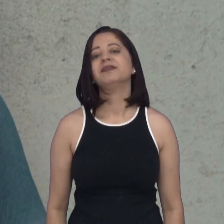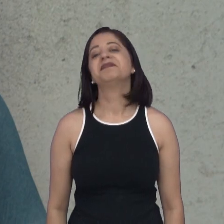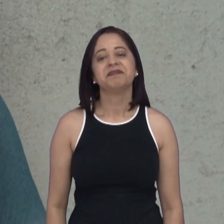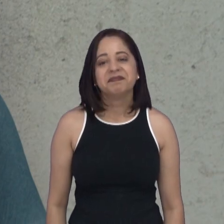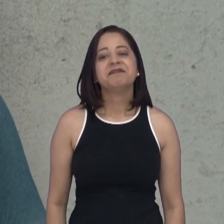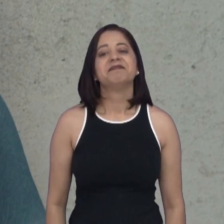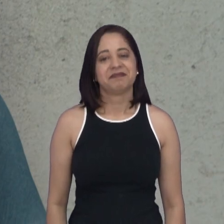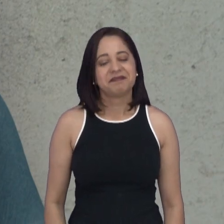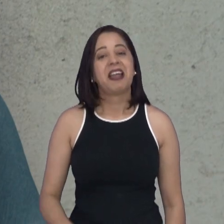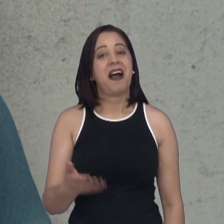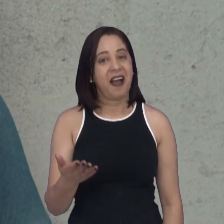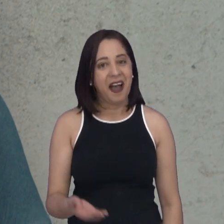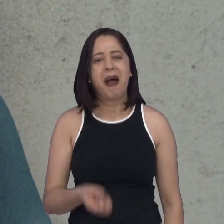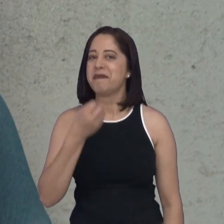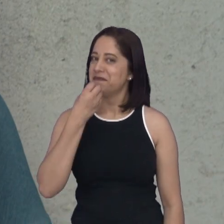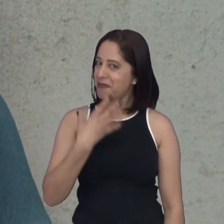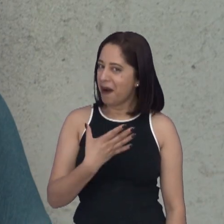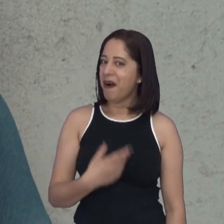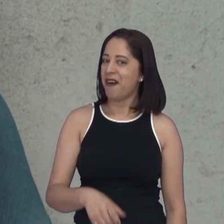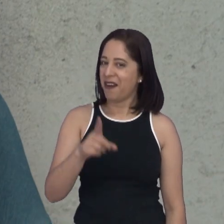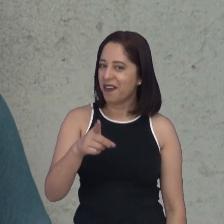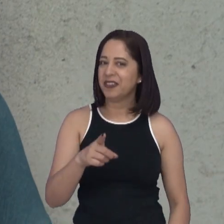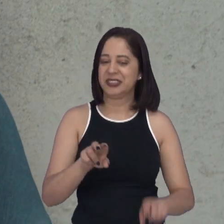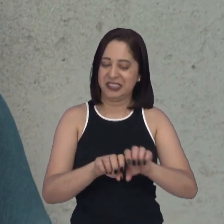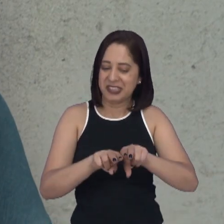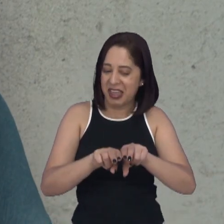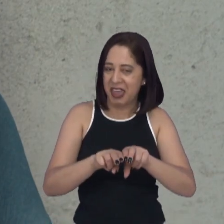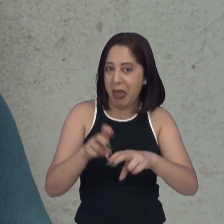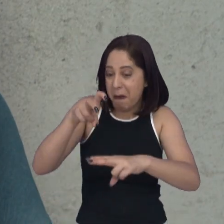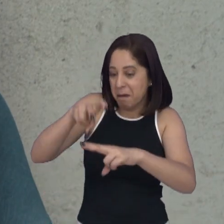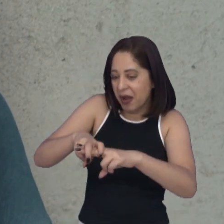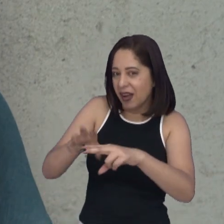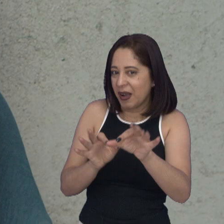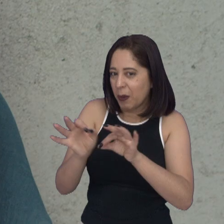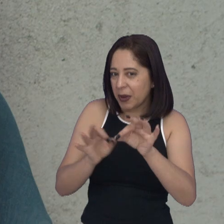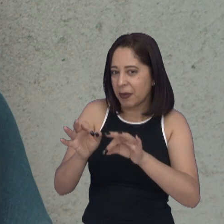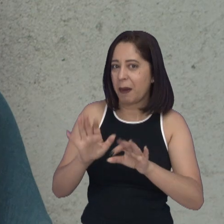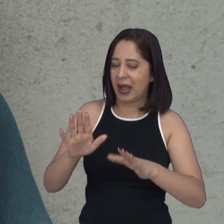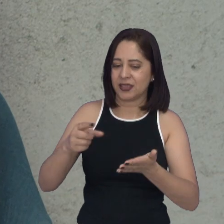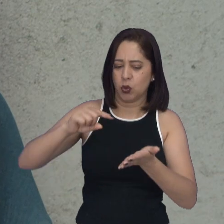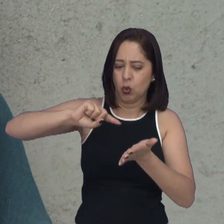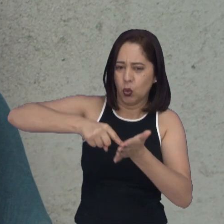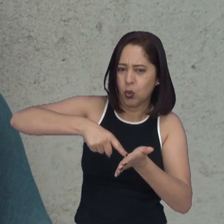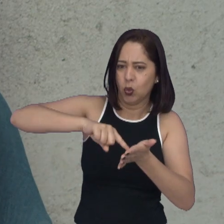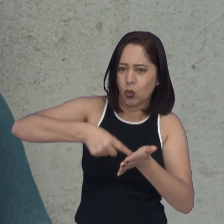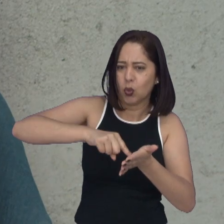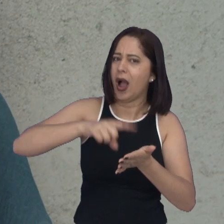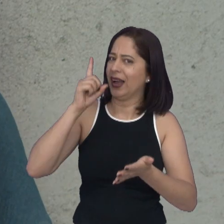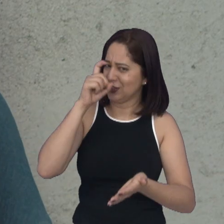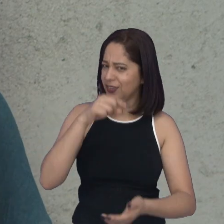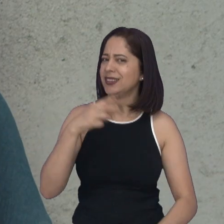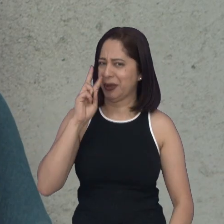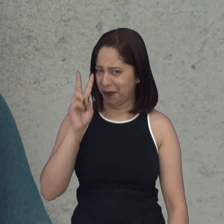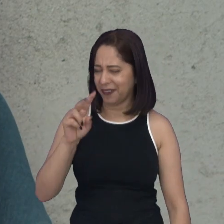Aí sim, hein, Vanessa? Muito bom, fez lá o banco, só o parafuso ali, né? Não deu muito certo, fiquei sabendo